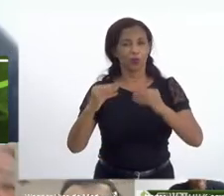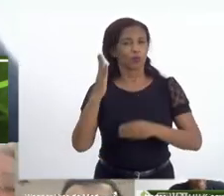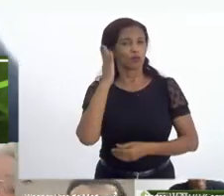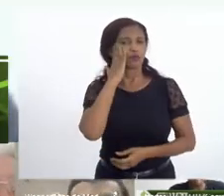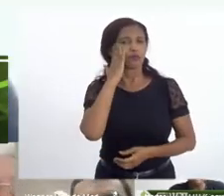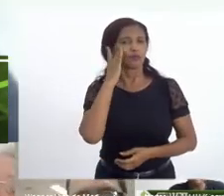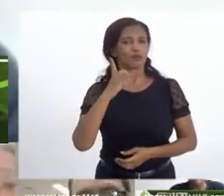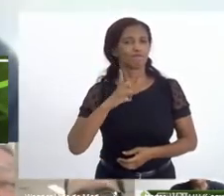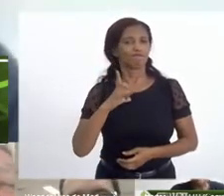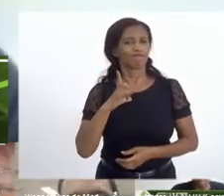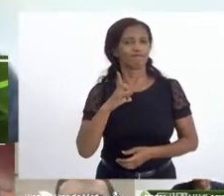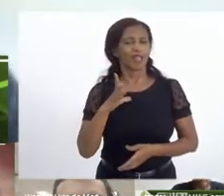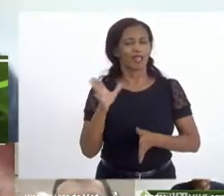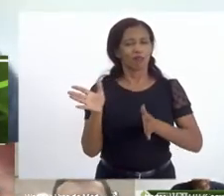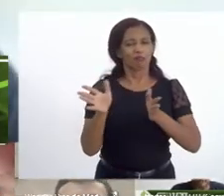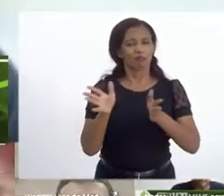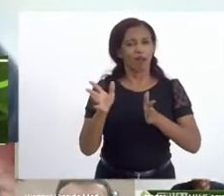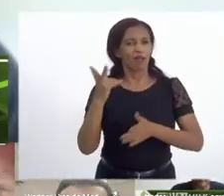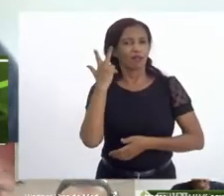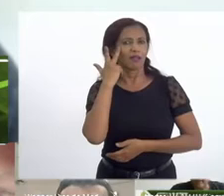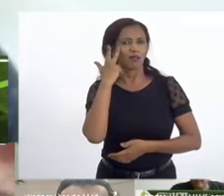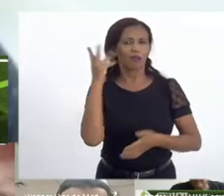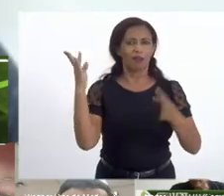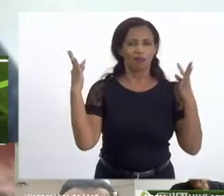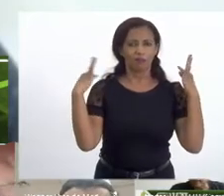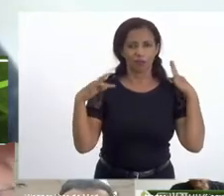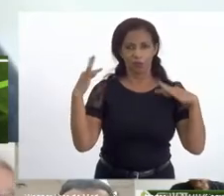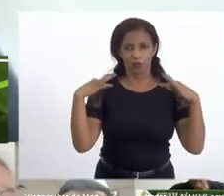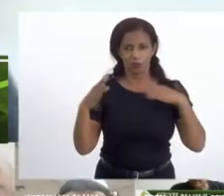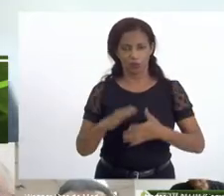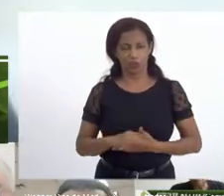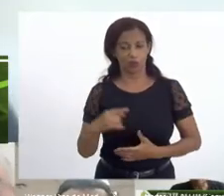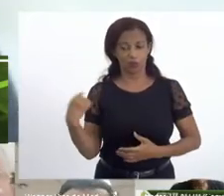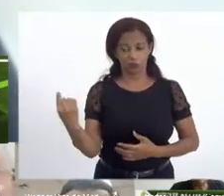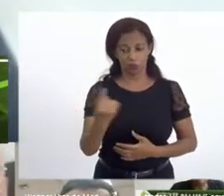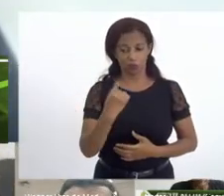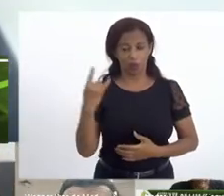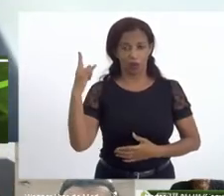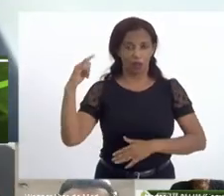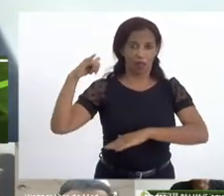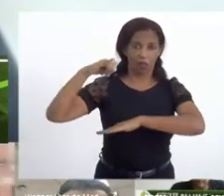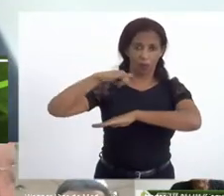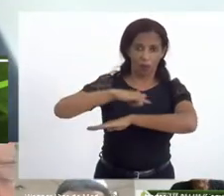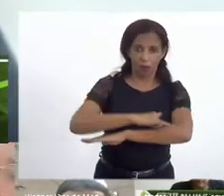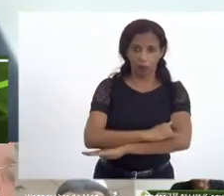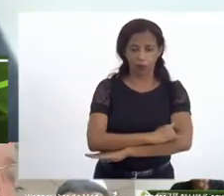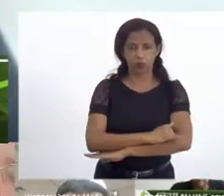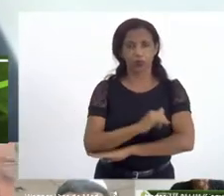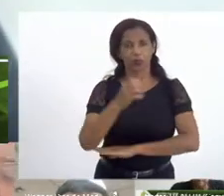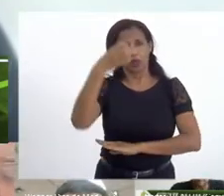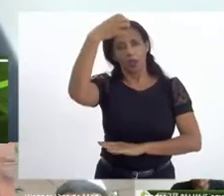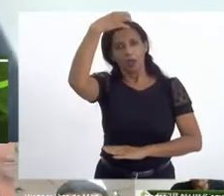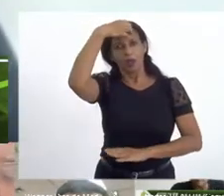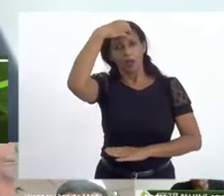que tem um viés natural de turismo. Então, nós, lá do aeroporto de Angra, nós somos um aeroporto regional, um